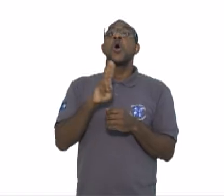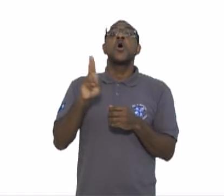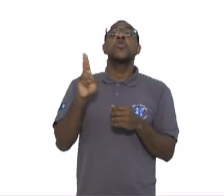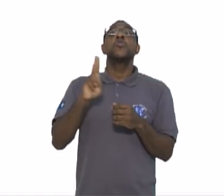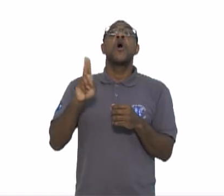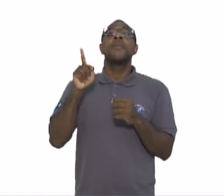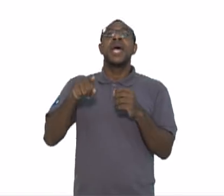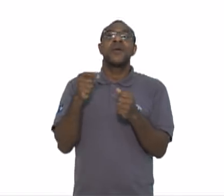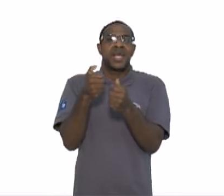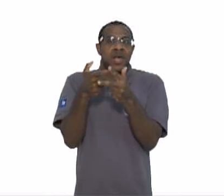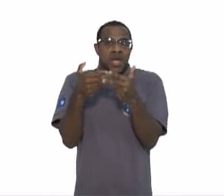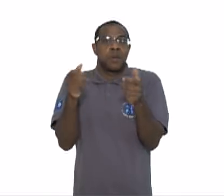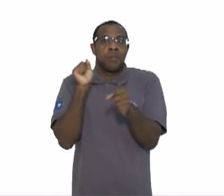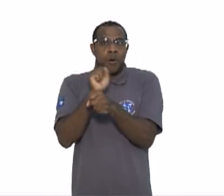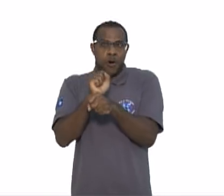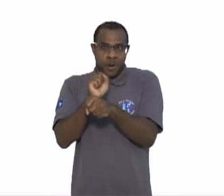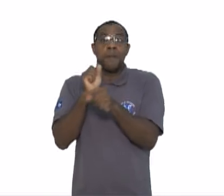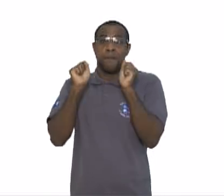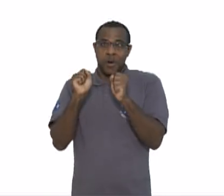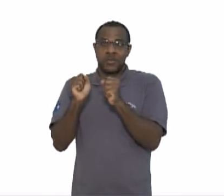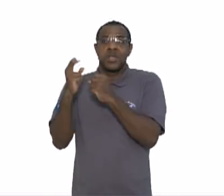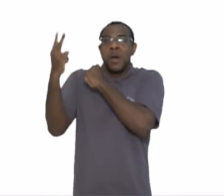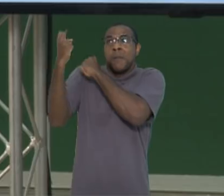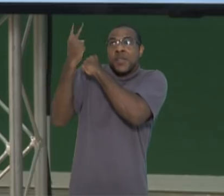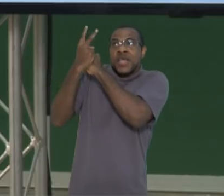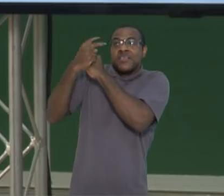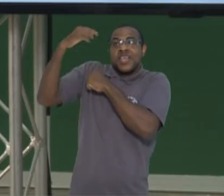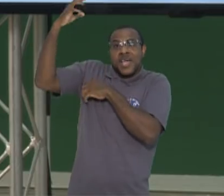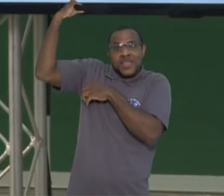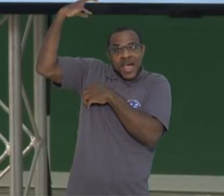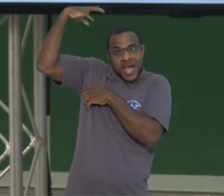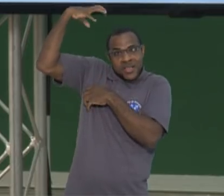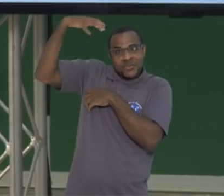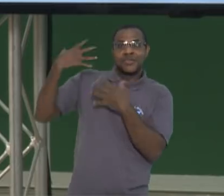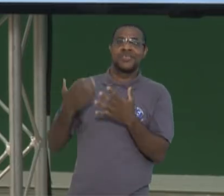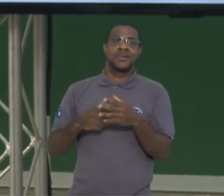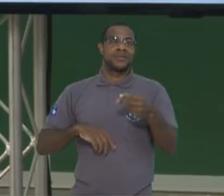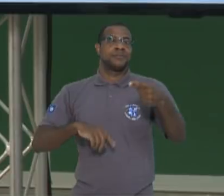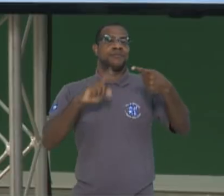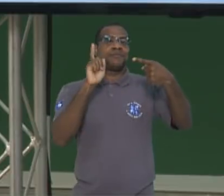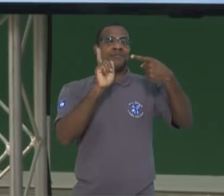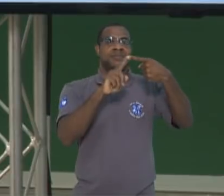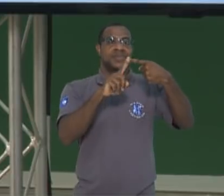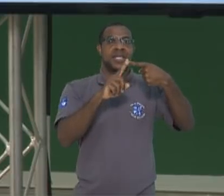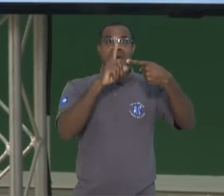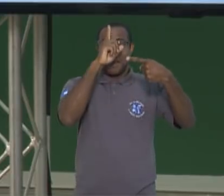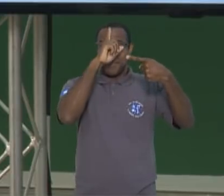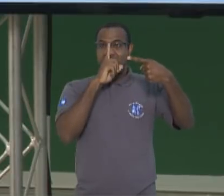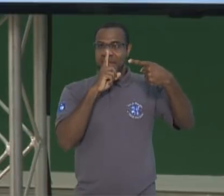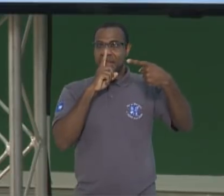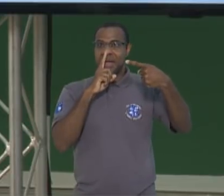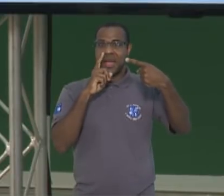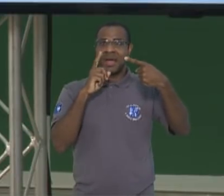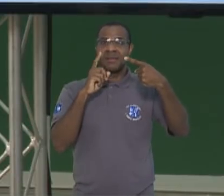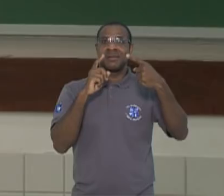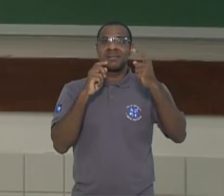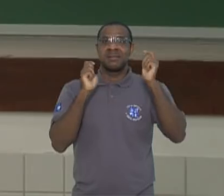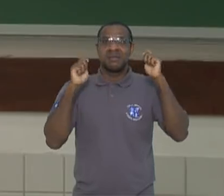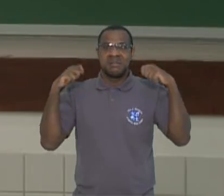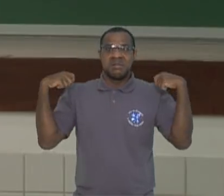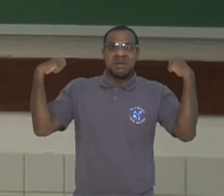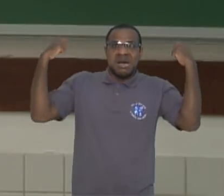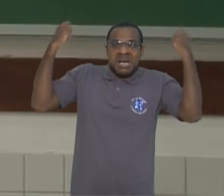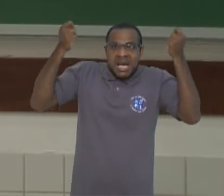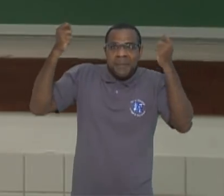pode proteger da chuva. Será que é a opção amarela, capa de chuva?